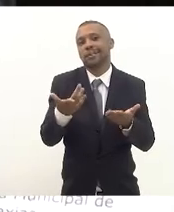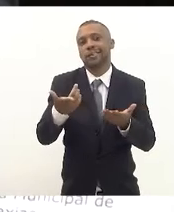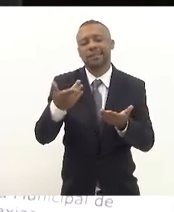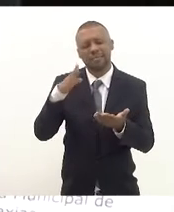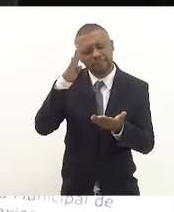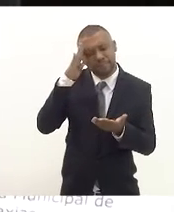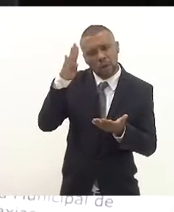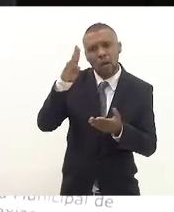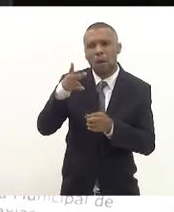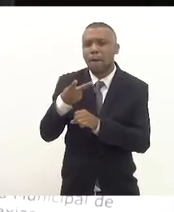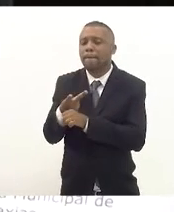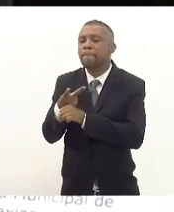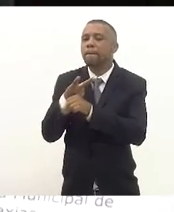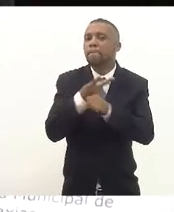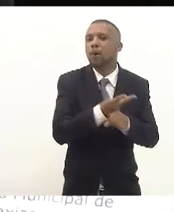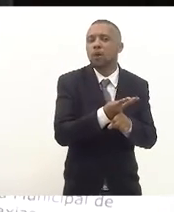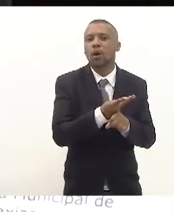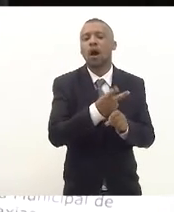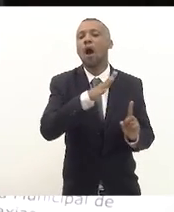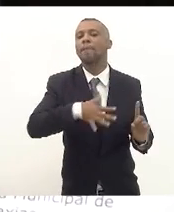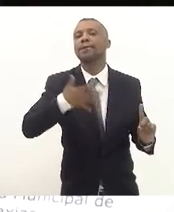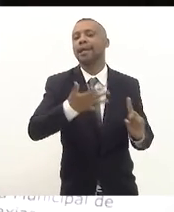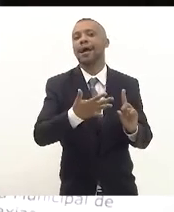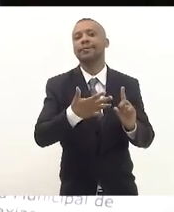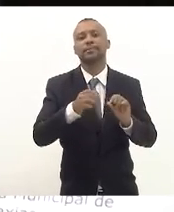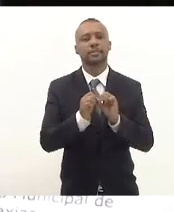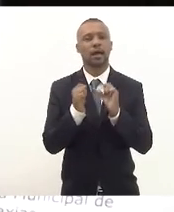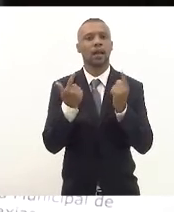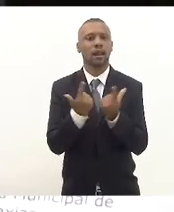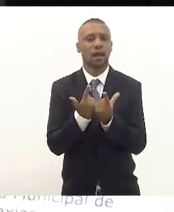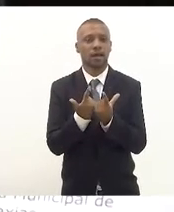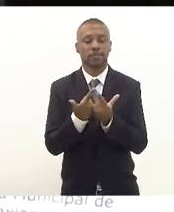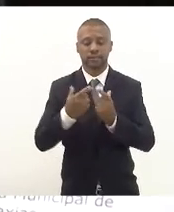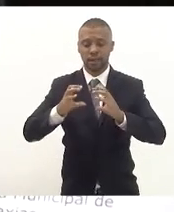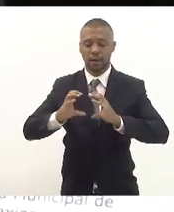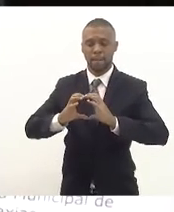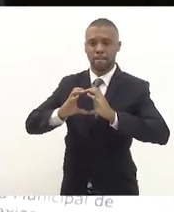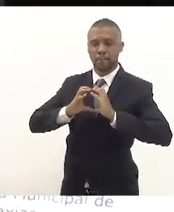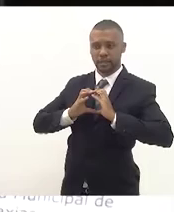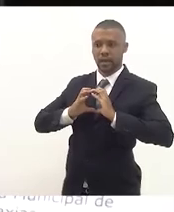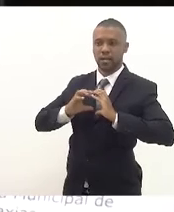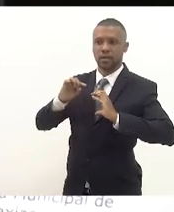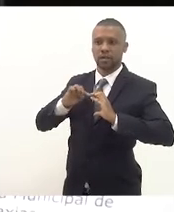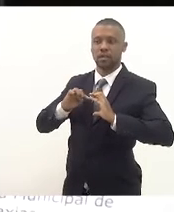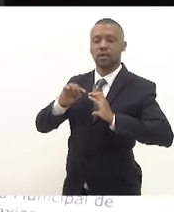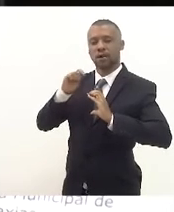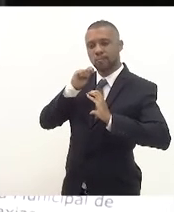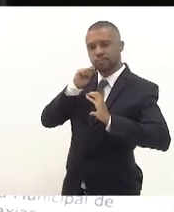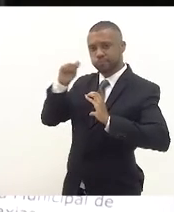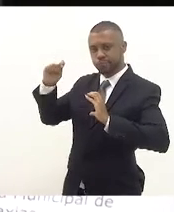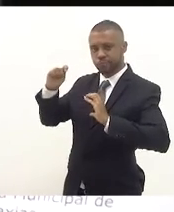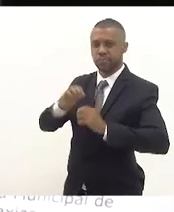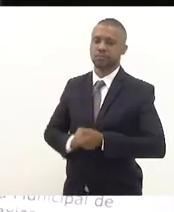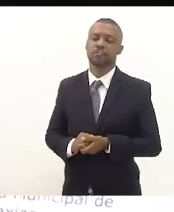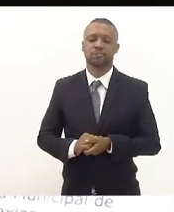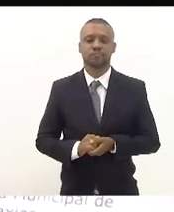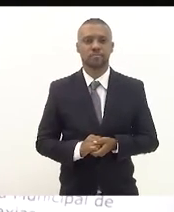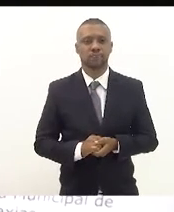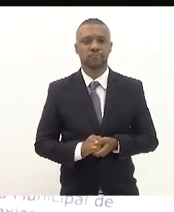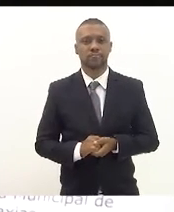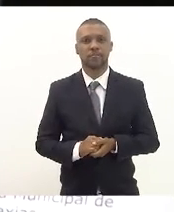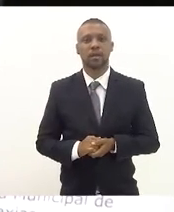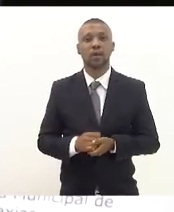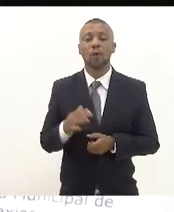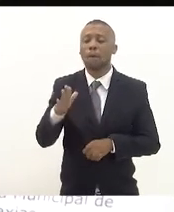a maior condecoração dessa casa do povo que a medalha Tiradentes eo mais importante